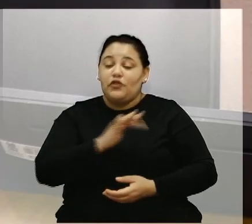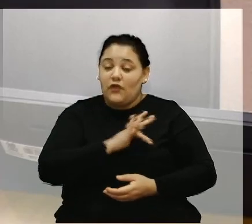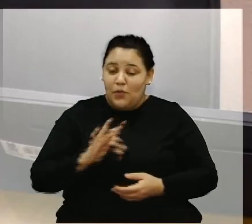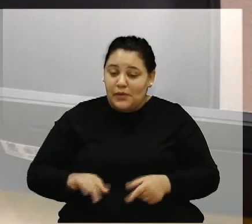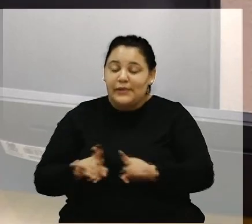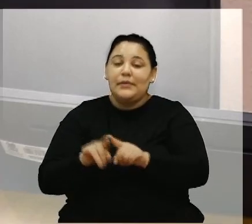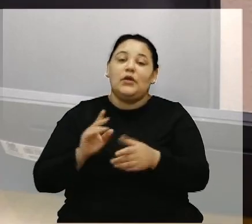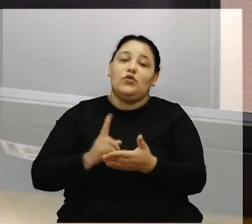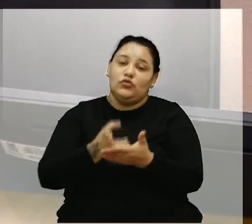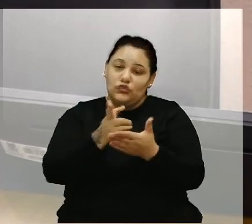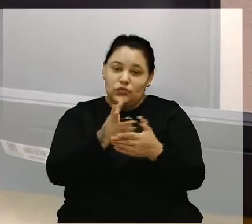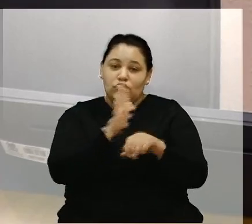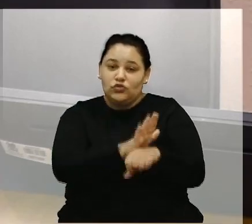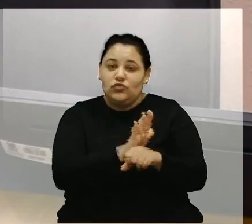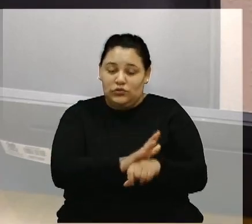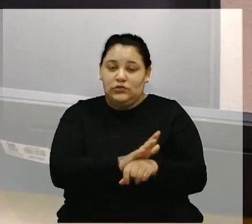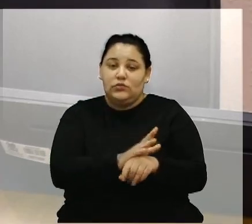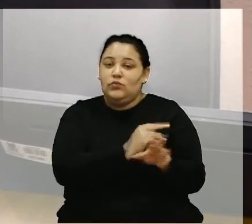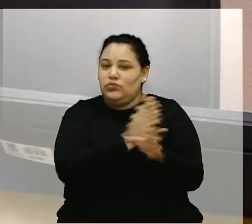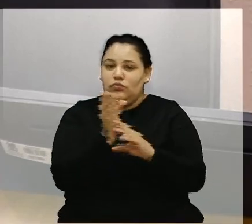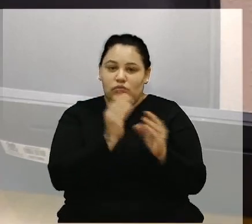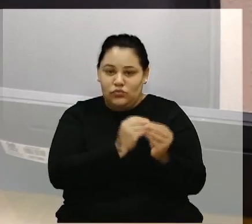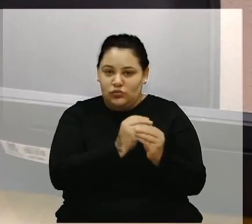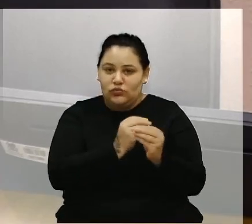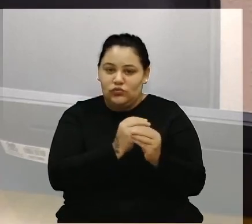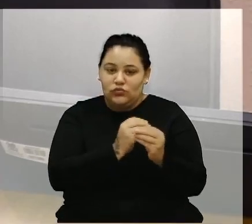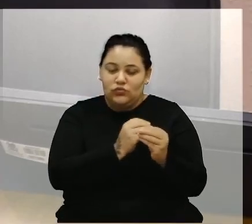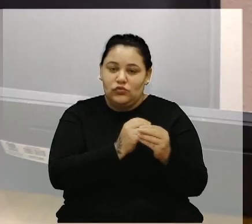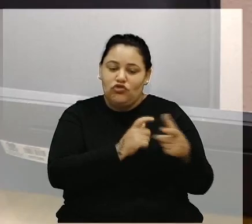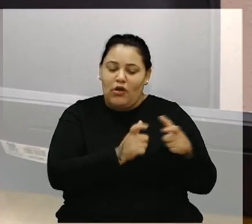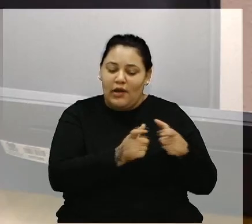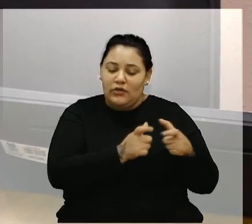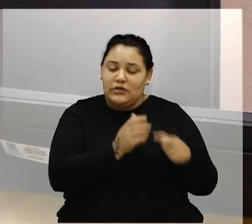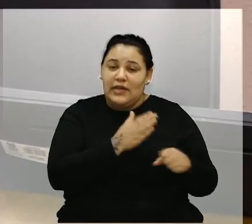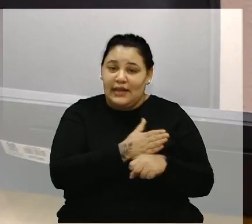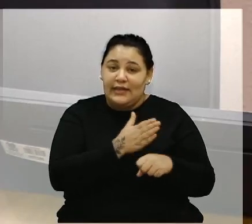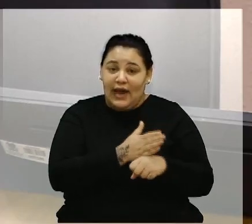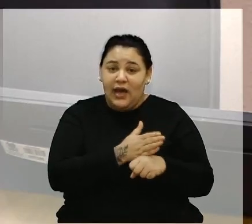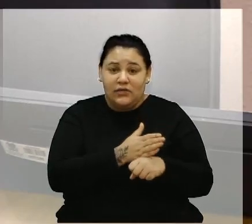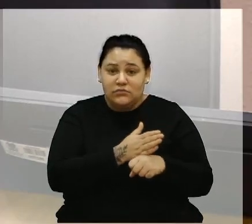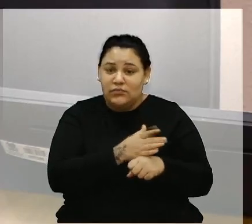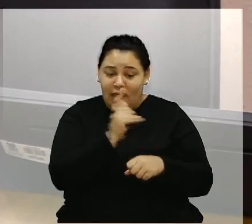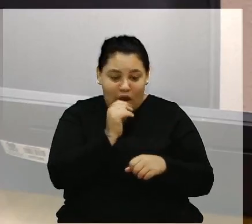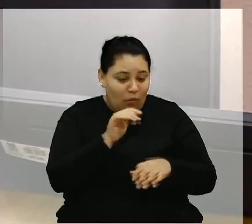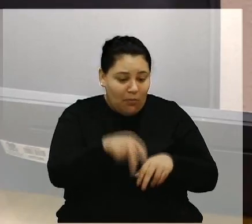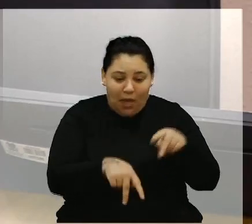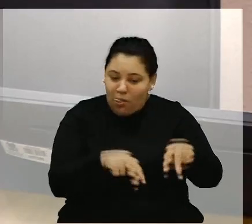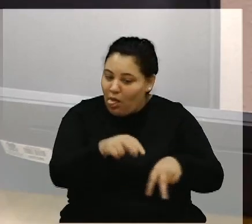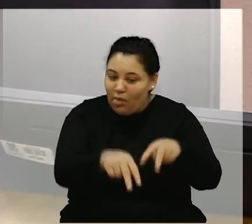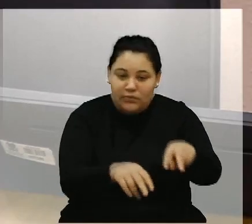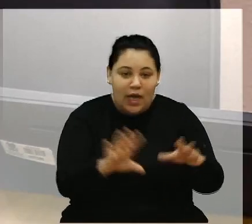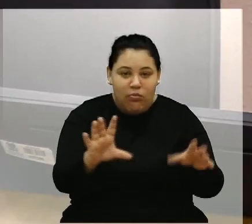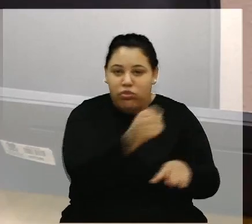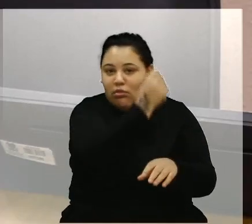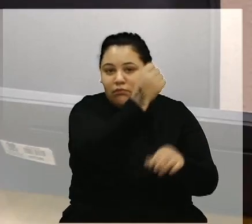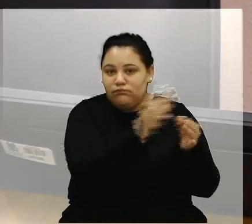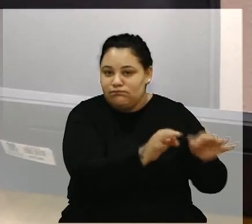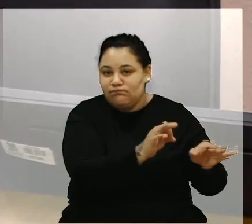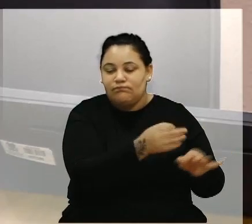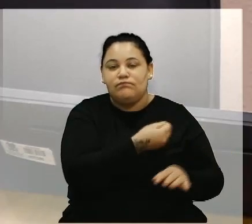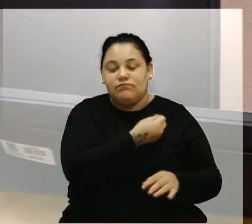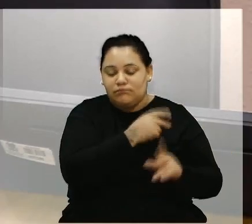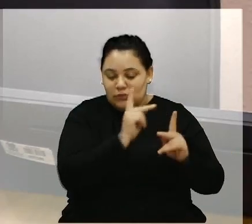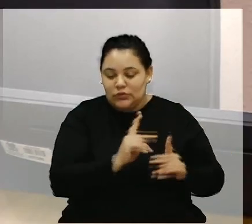vítimas, inclusive muitos jogadores que entraram literalmente, né, no meio das águas para salvar pessoas. Então, fica aqui, me somando a esse